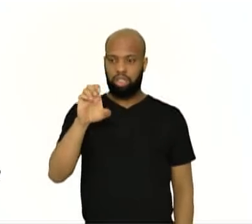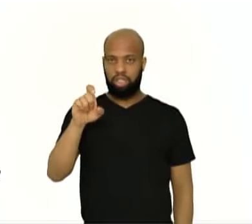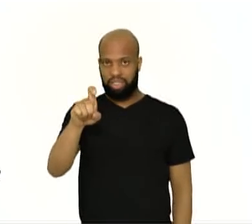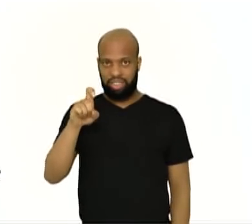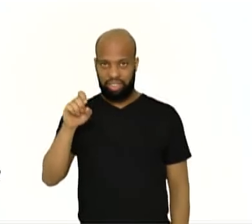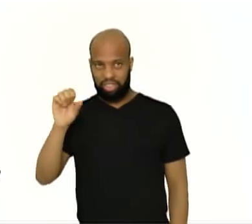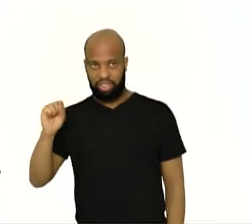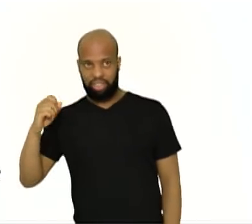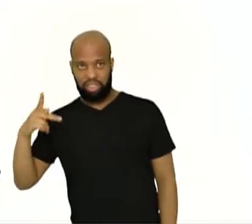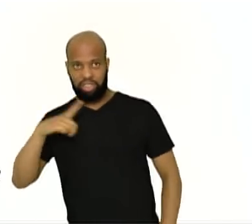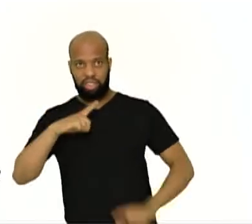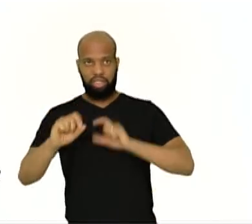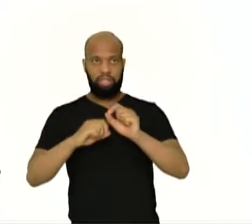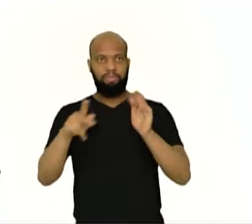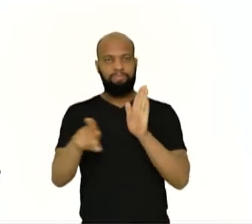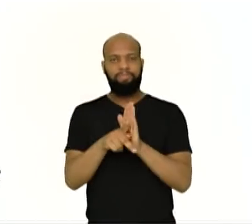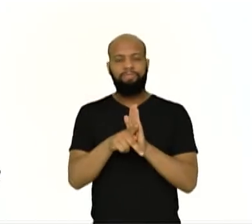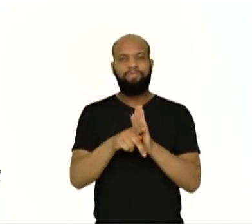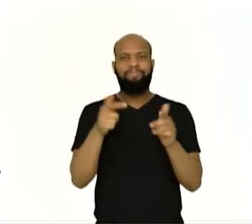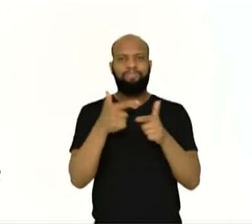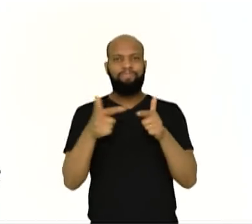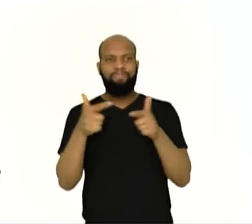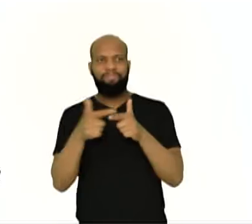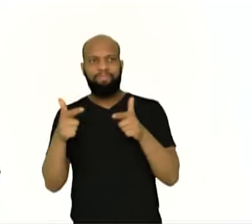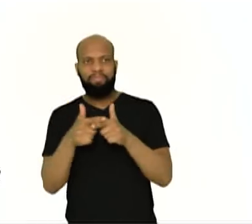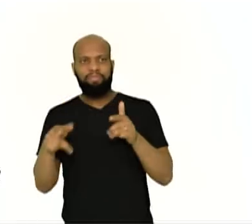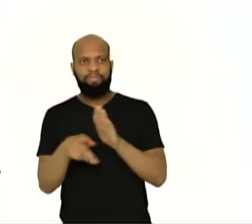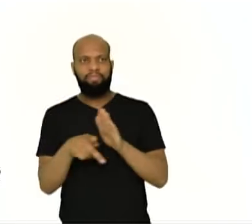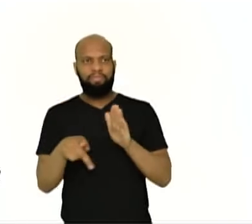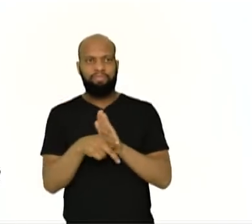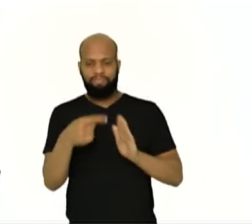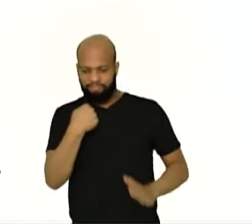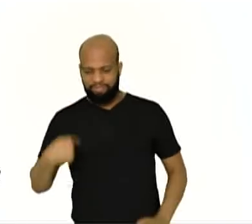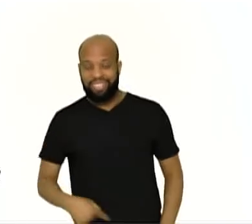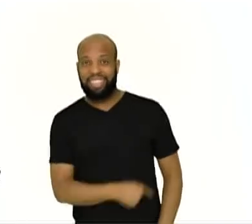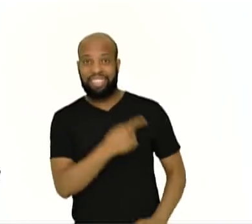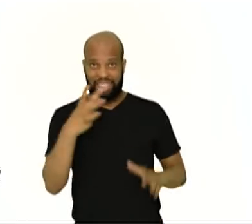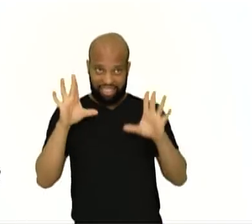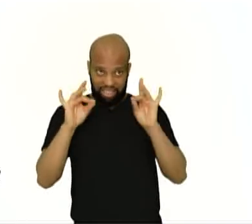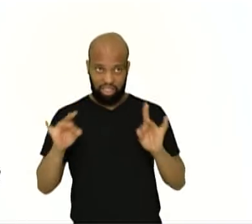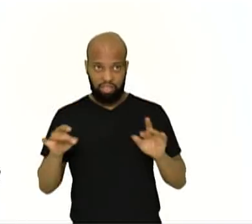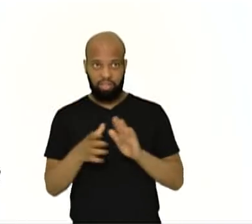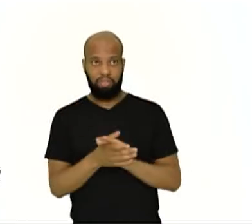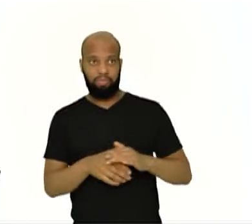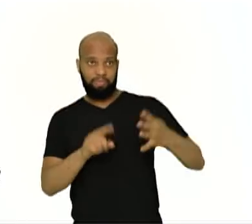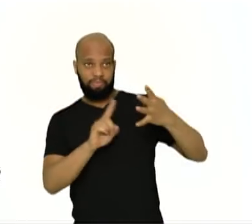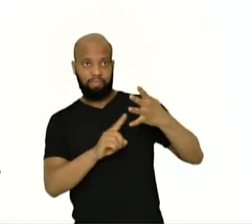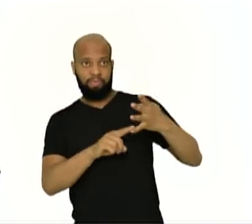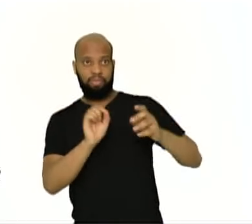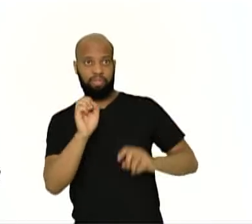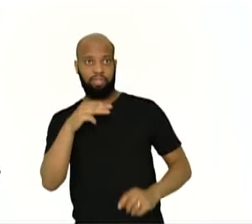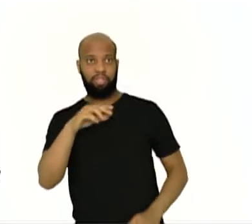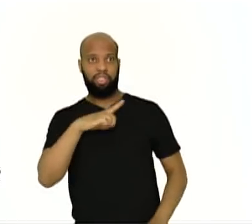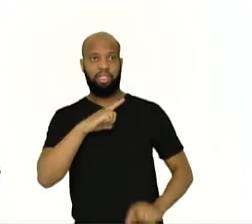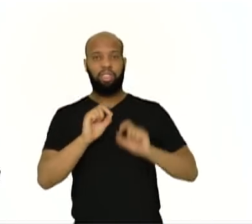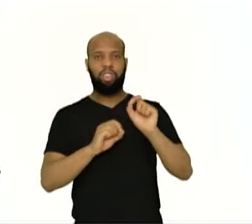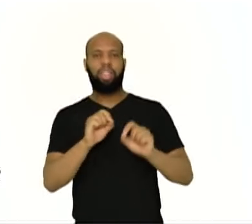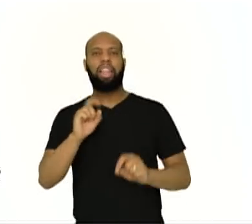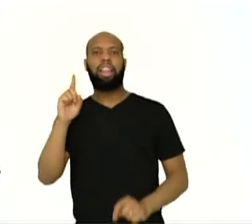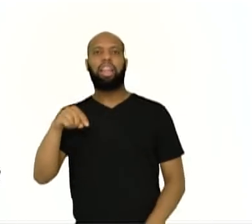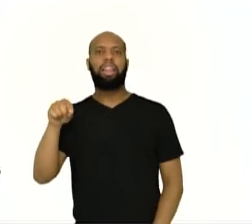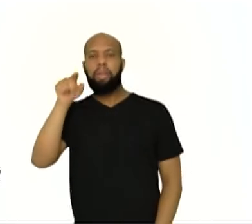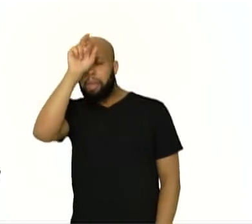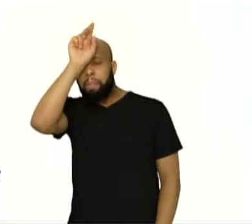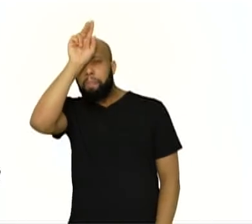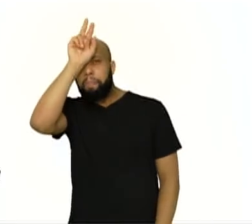sistema linfático. Ou a letra D, Wuchereria bancroft, quem transmite é o barbeiro